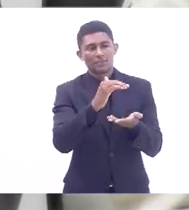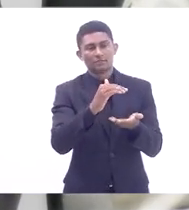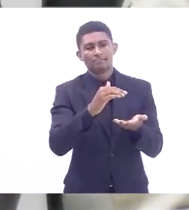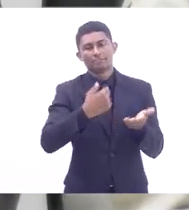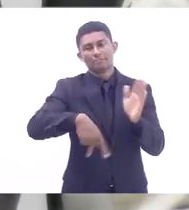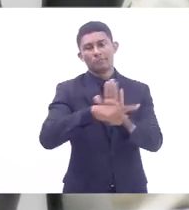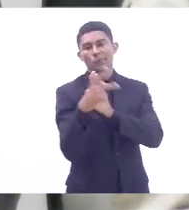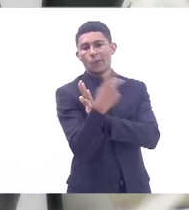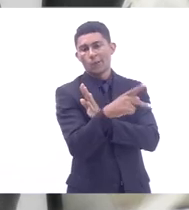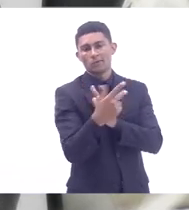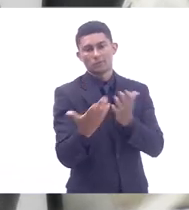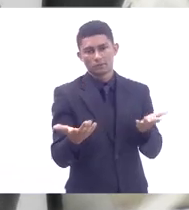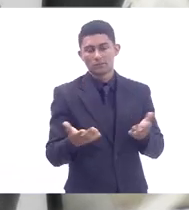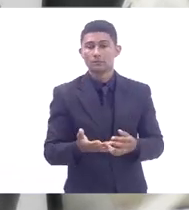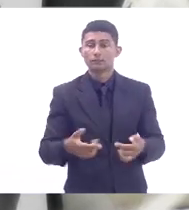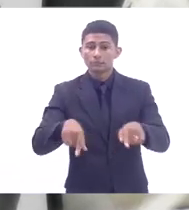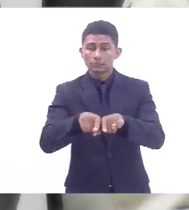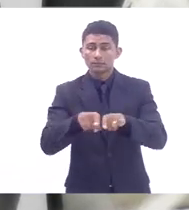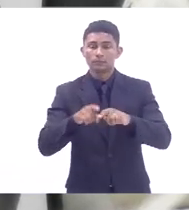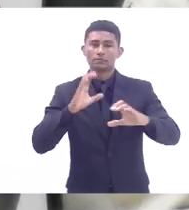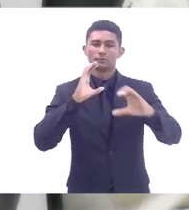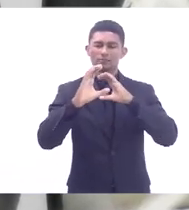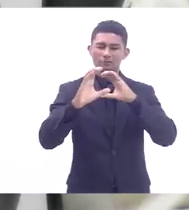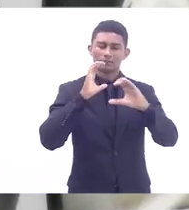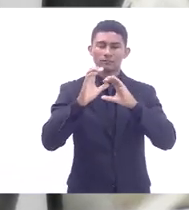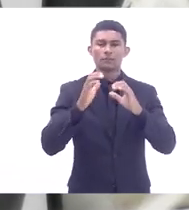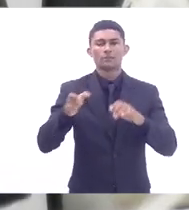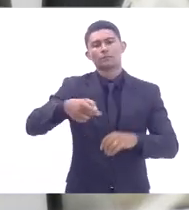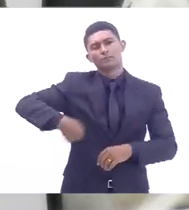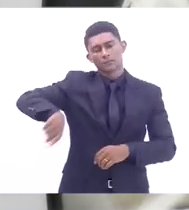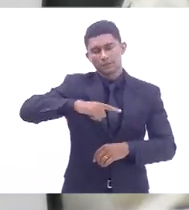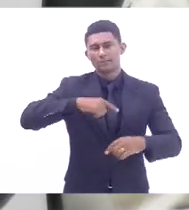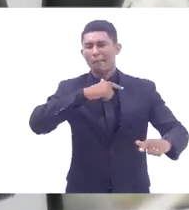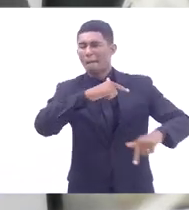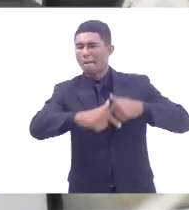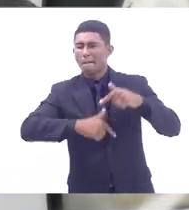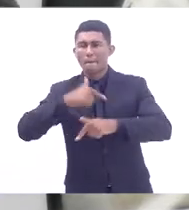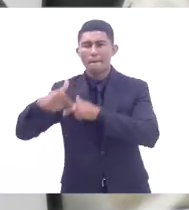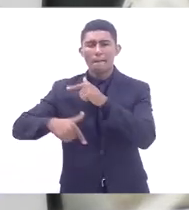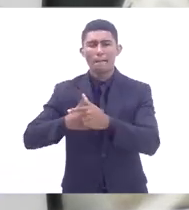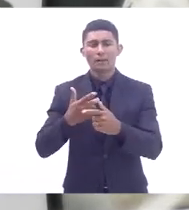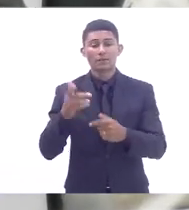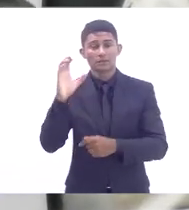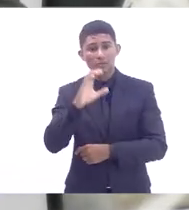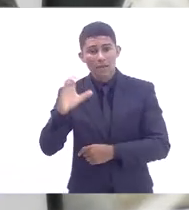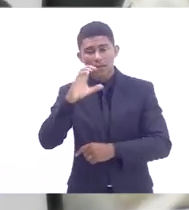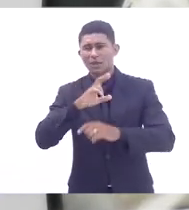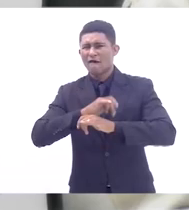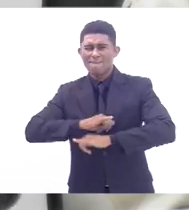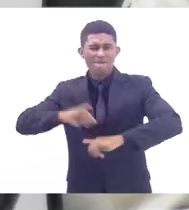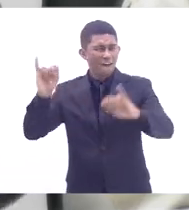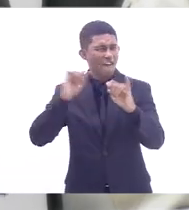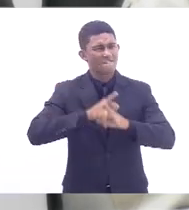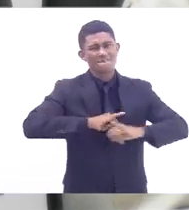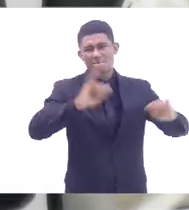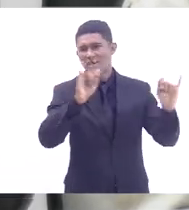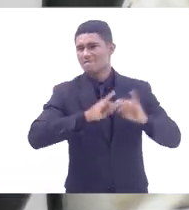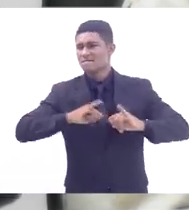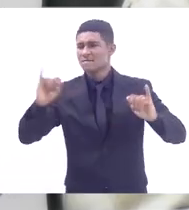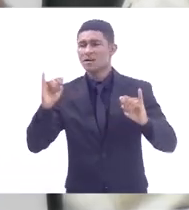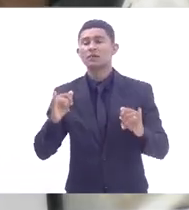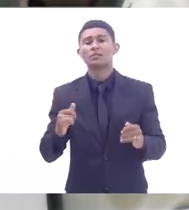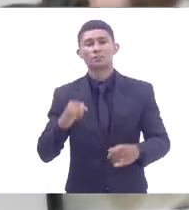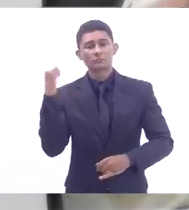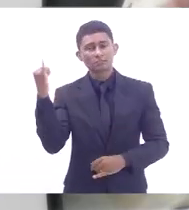executar em relação à comunicação todo o trabalho que a gente vem fazendo para poder divulgar a ciência divulgar as ações divulgar todo o que é